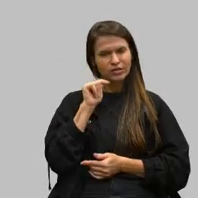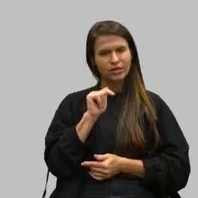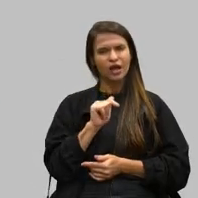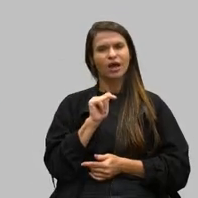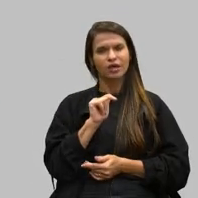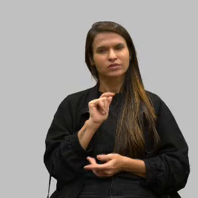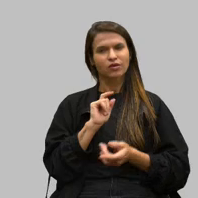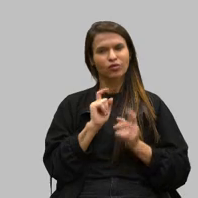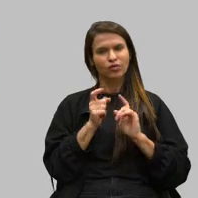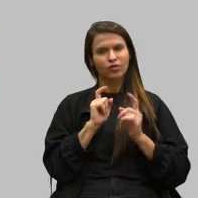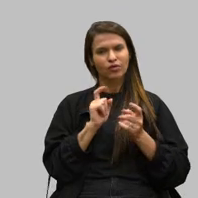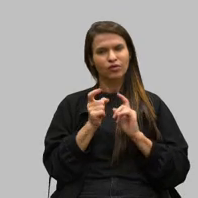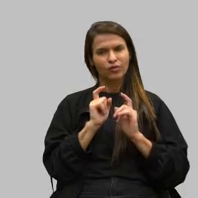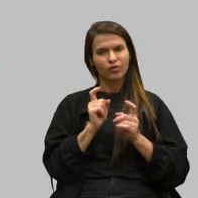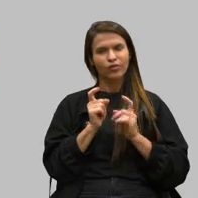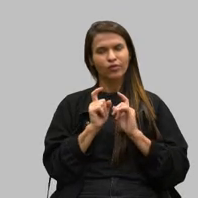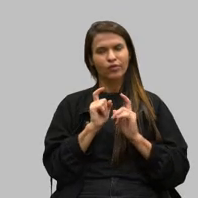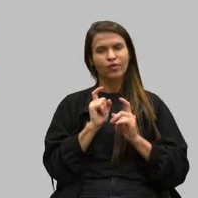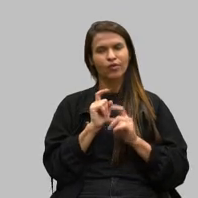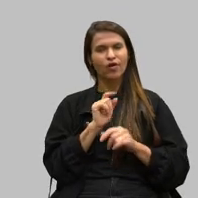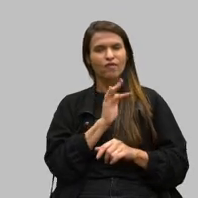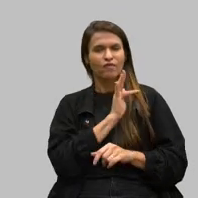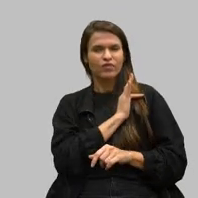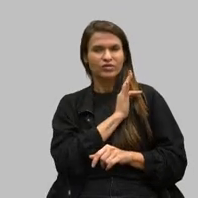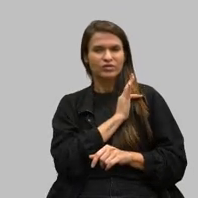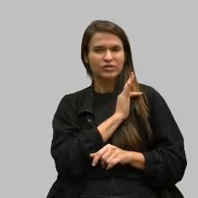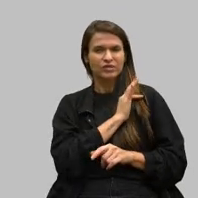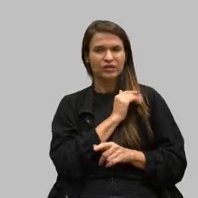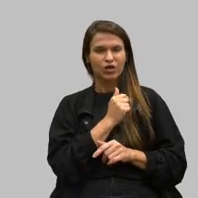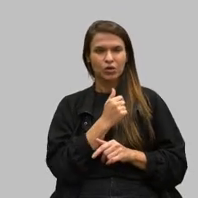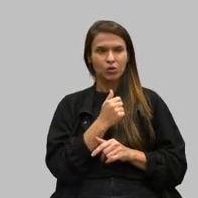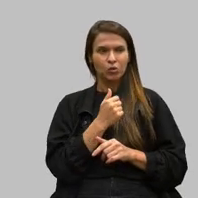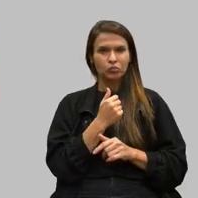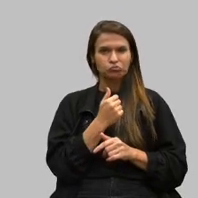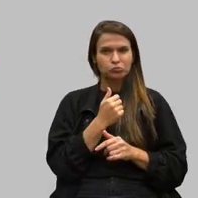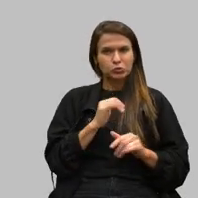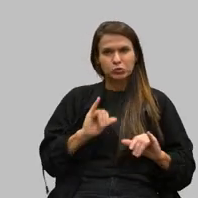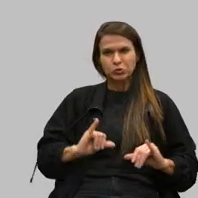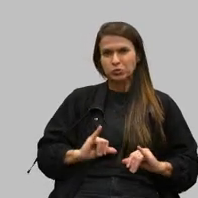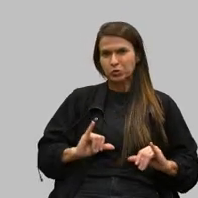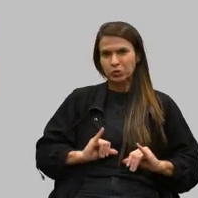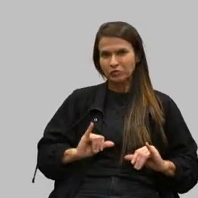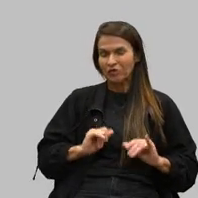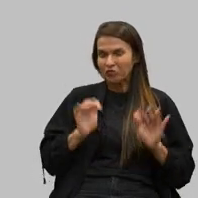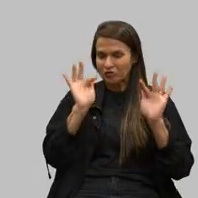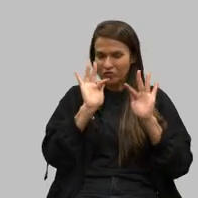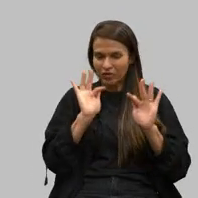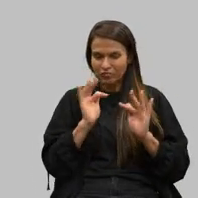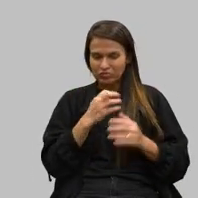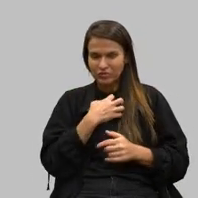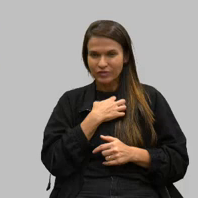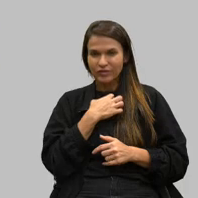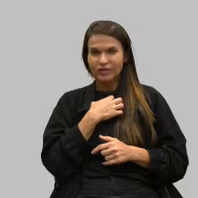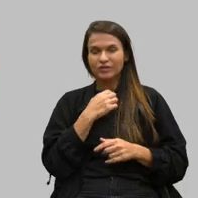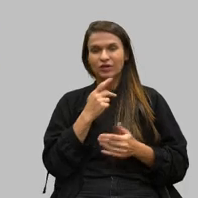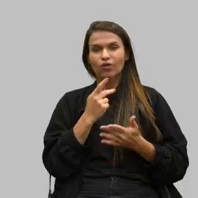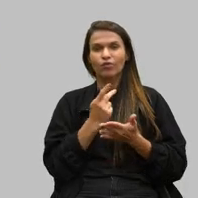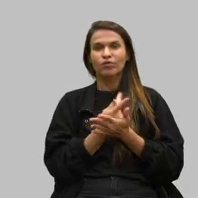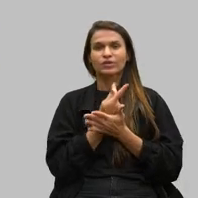uma Assembleia Fiscaliza que eu menos apanhei, olha que incrível, e eu fico feliz que eu acho que isso aconteceu pelo